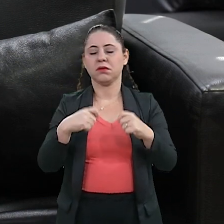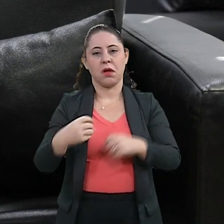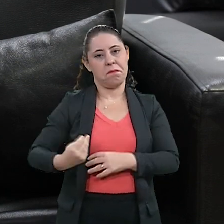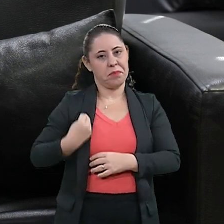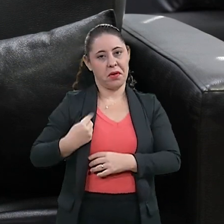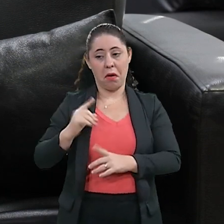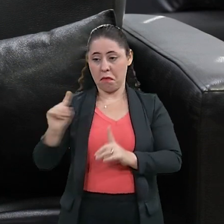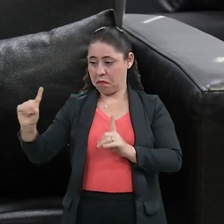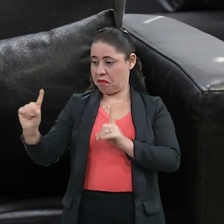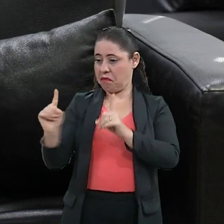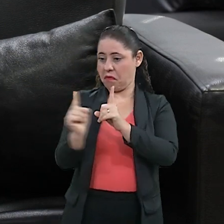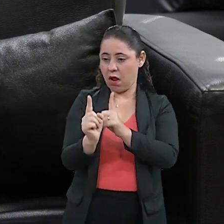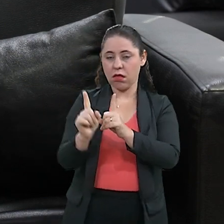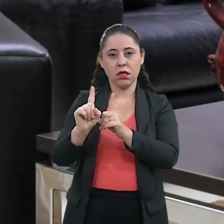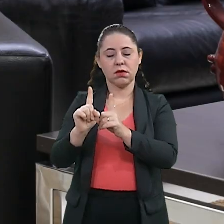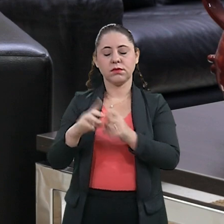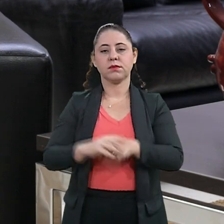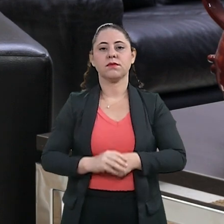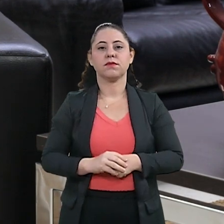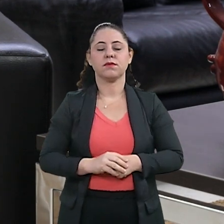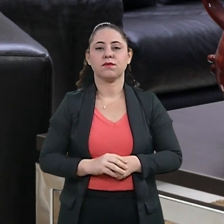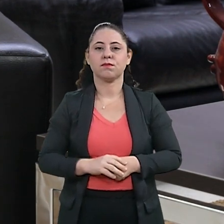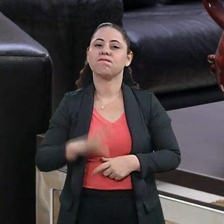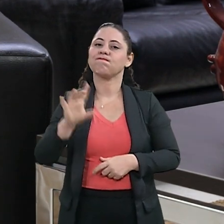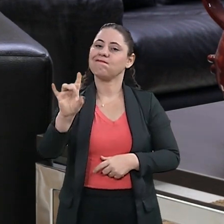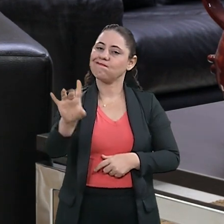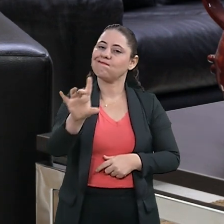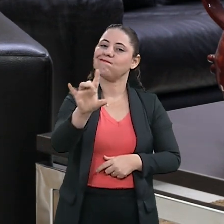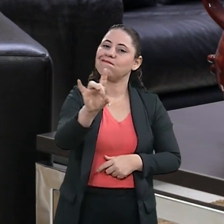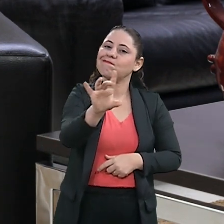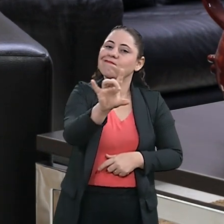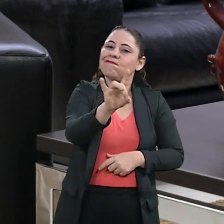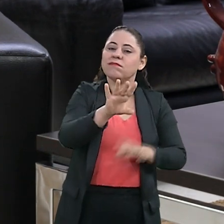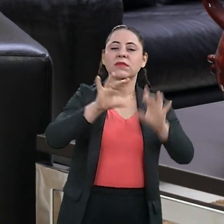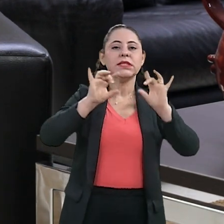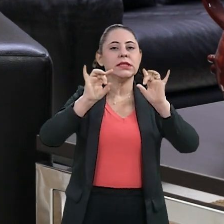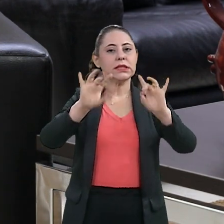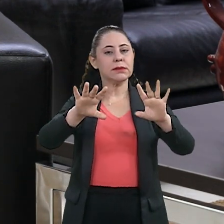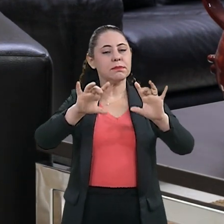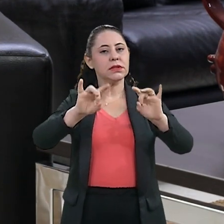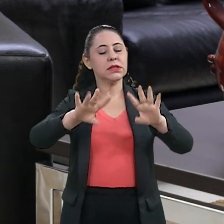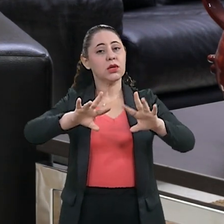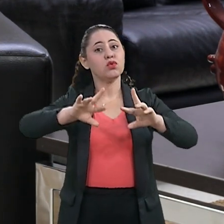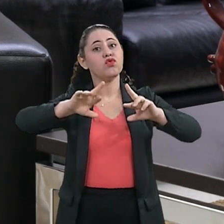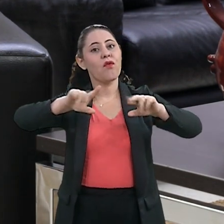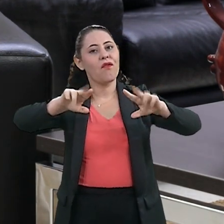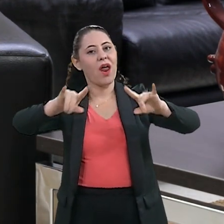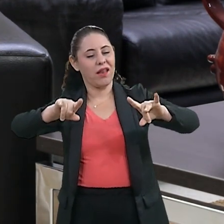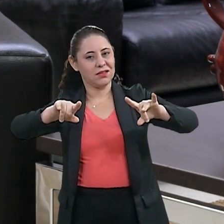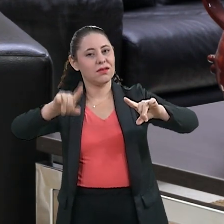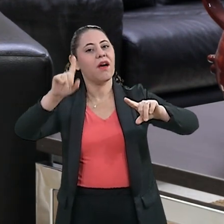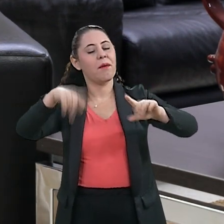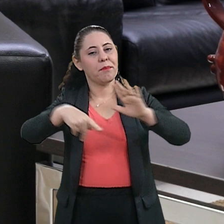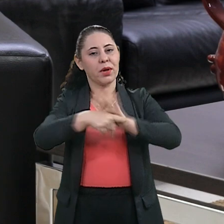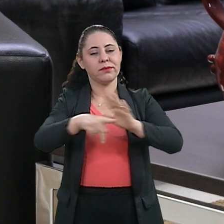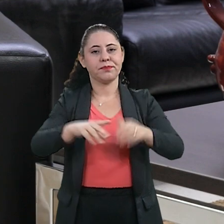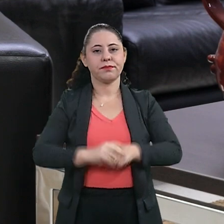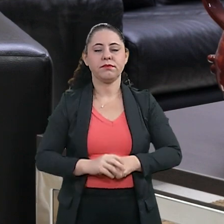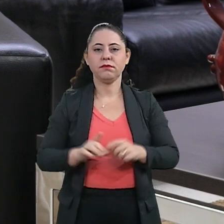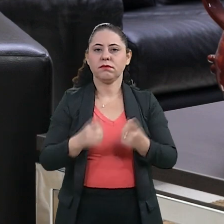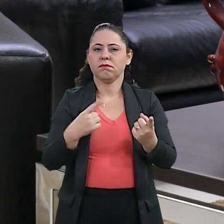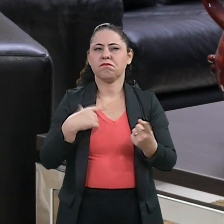forma, não precisa ser presencial. E é claro, cada caso é muito específico, muito peculiar,